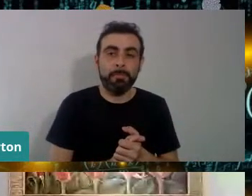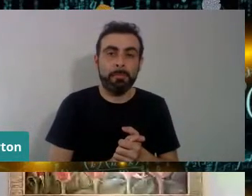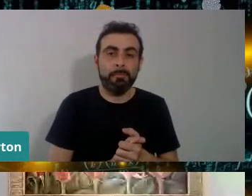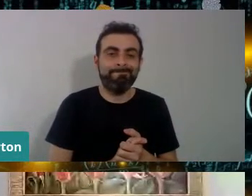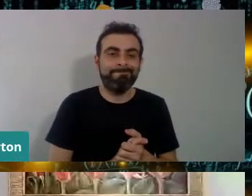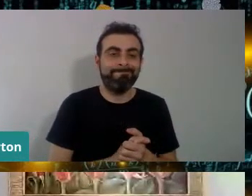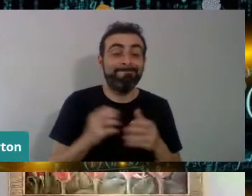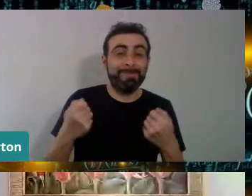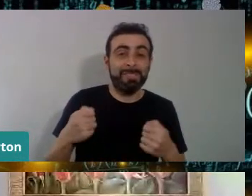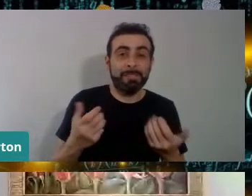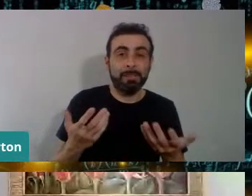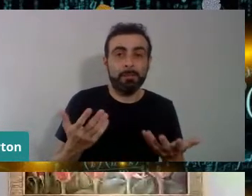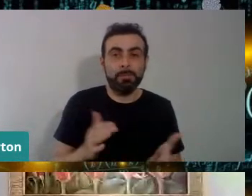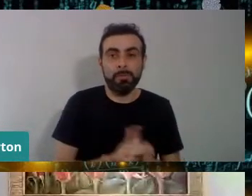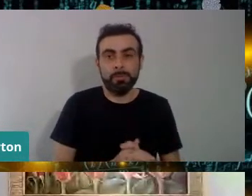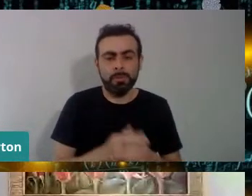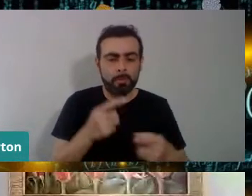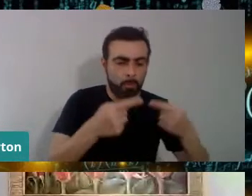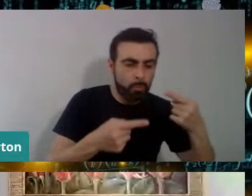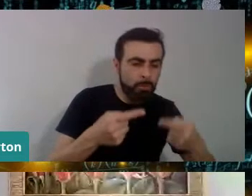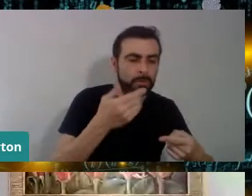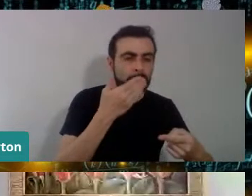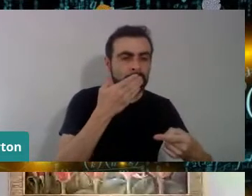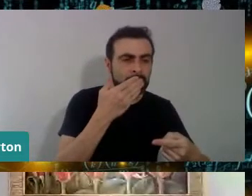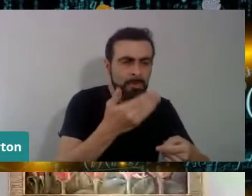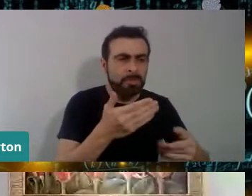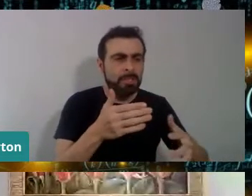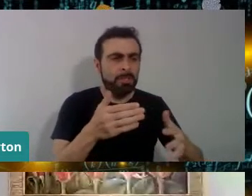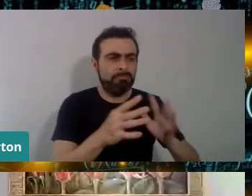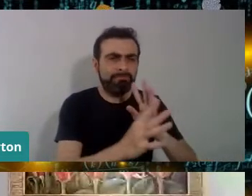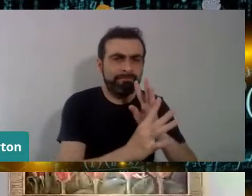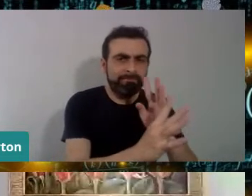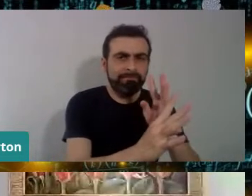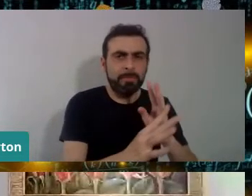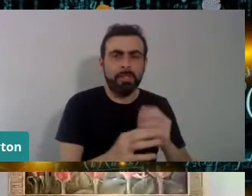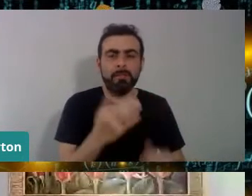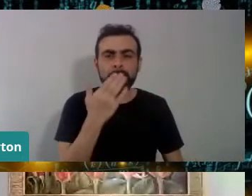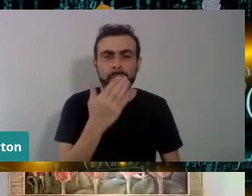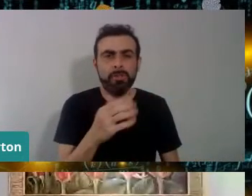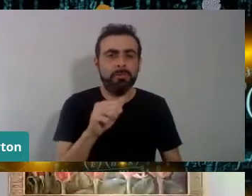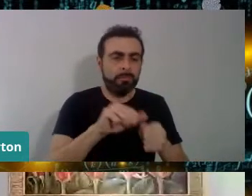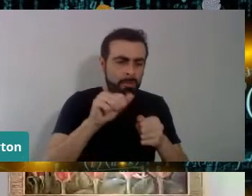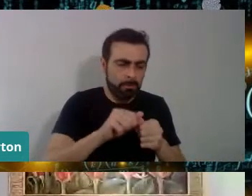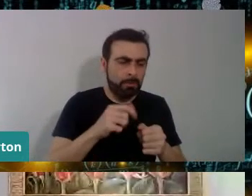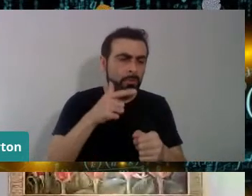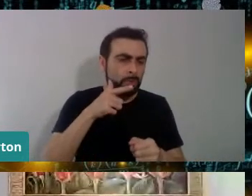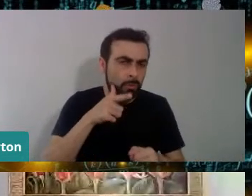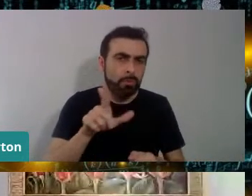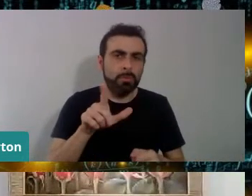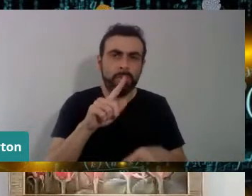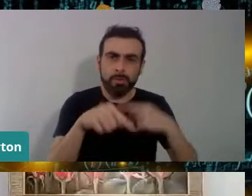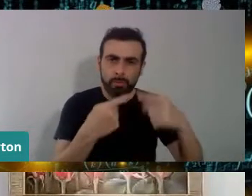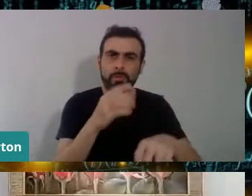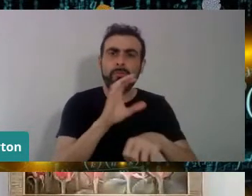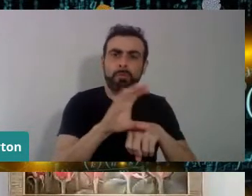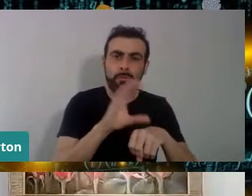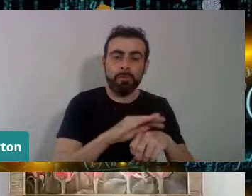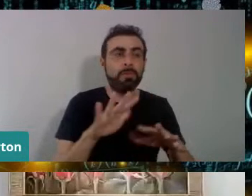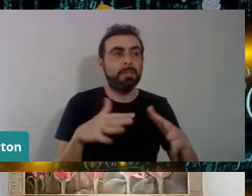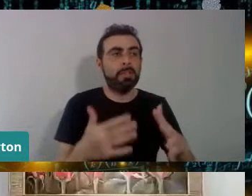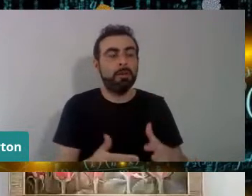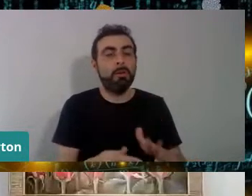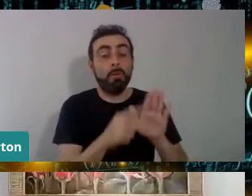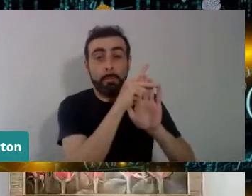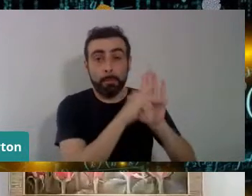movimento político para conseguir implantar esse curso novamente. Né. Fizemos todinho o projeto,